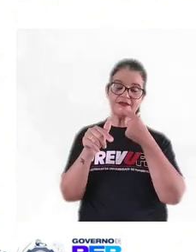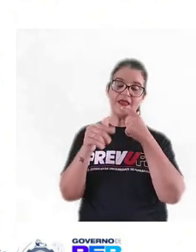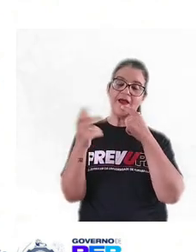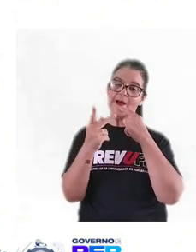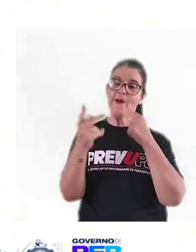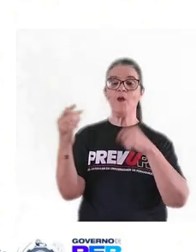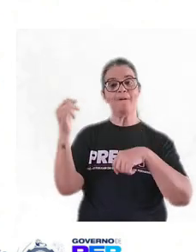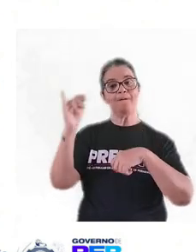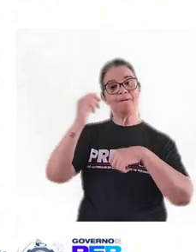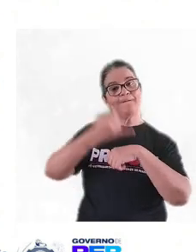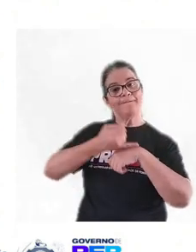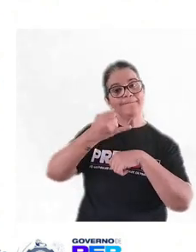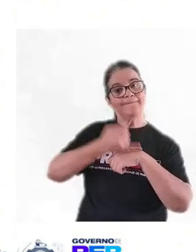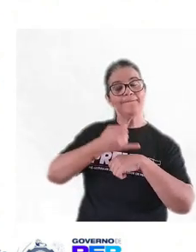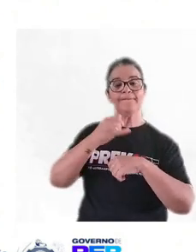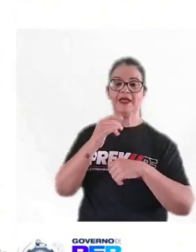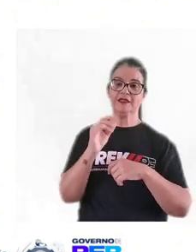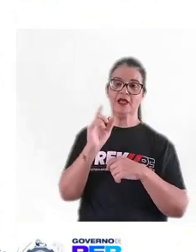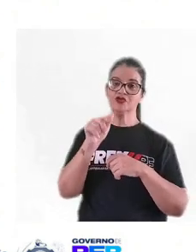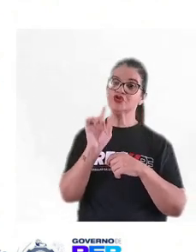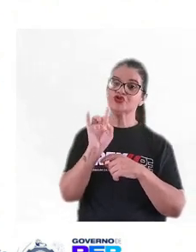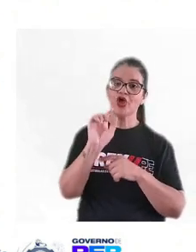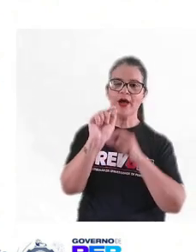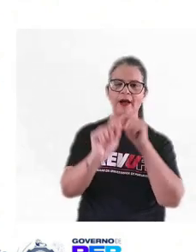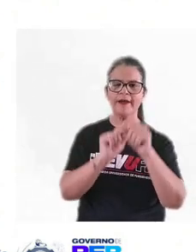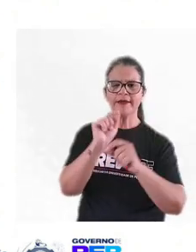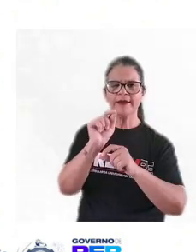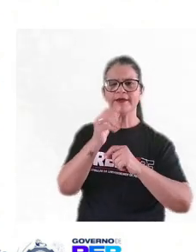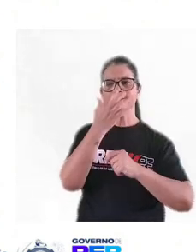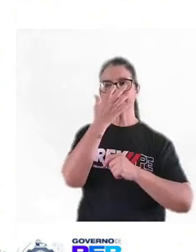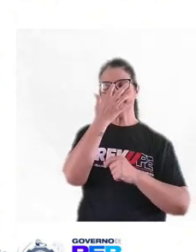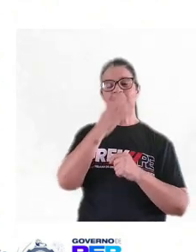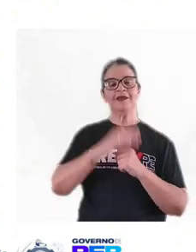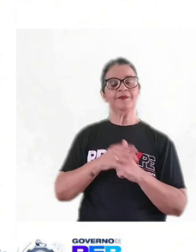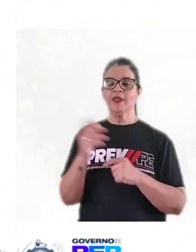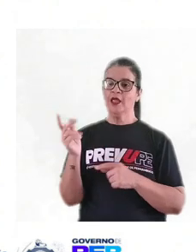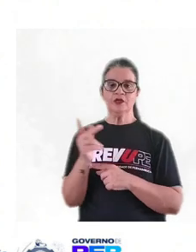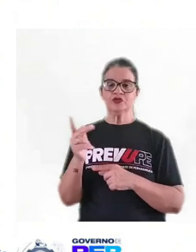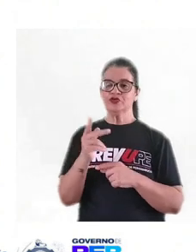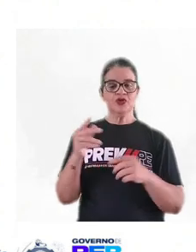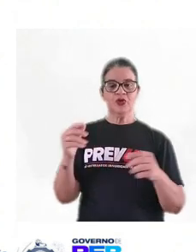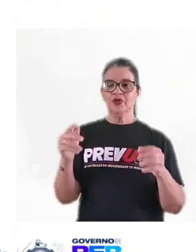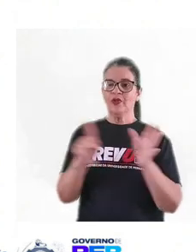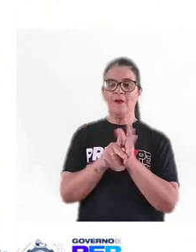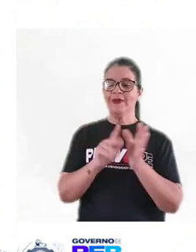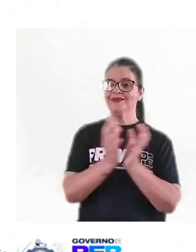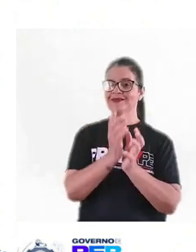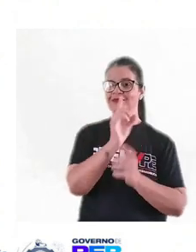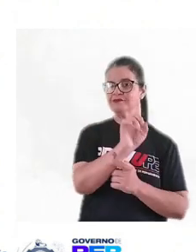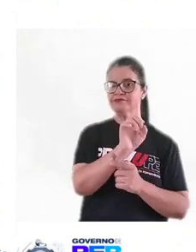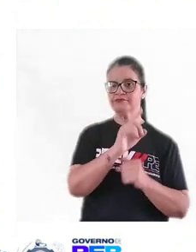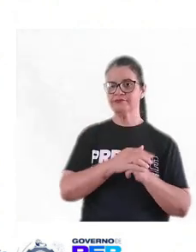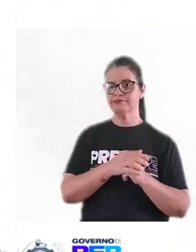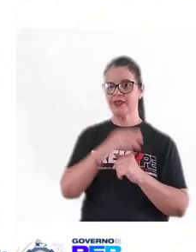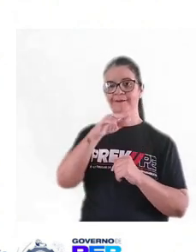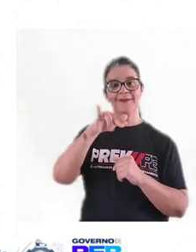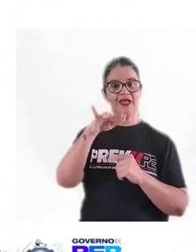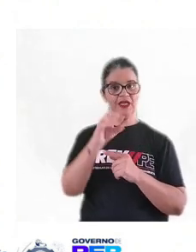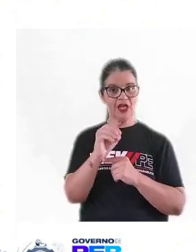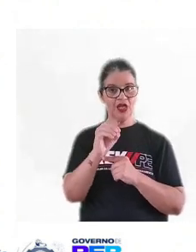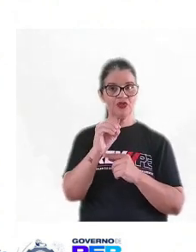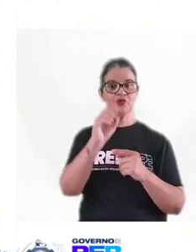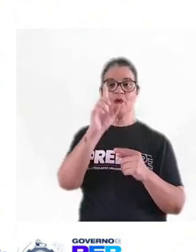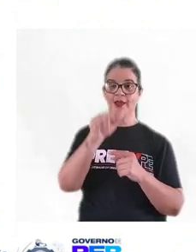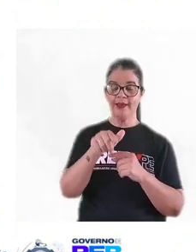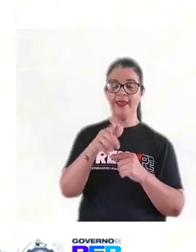metais só que eles não fazem parte do grupo 1 o magnésio